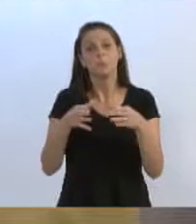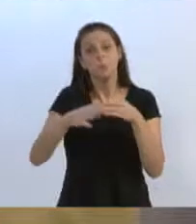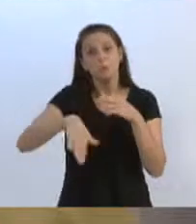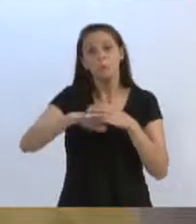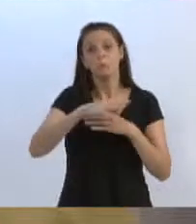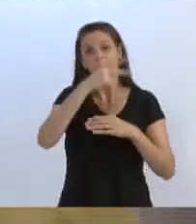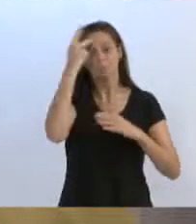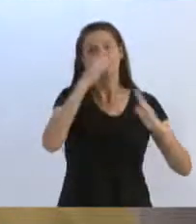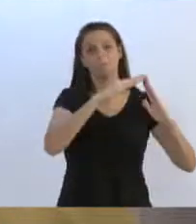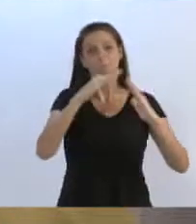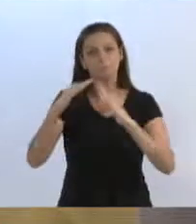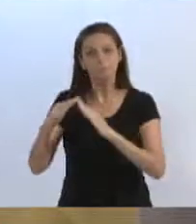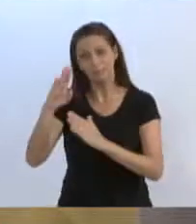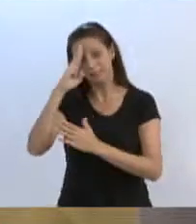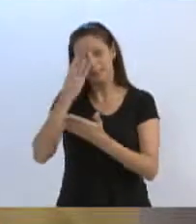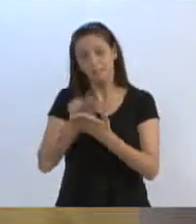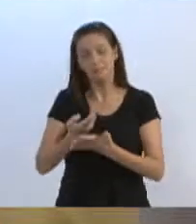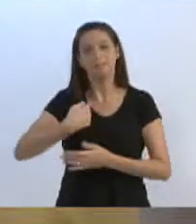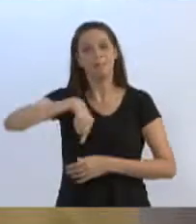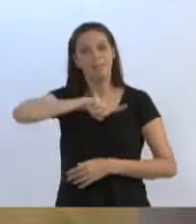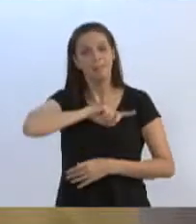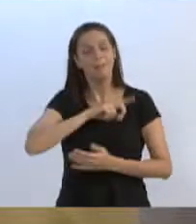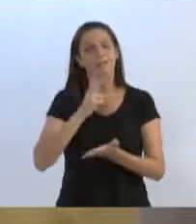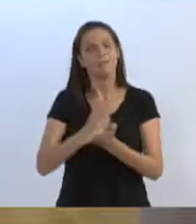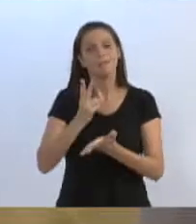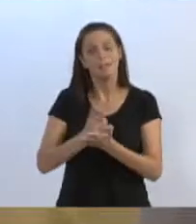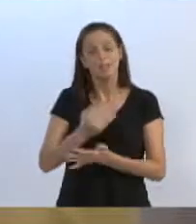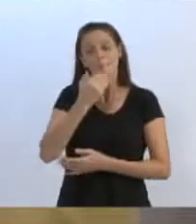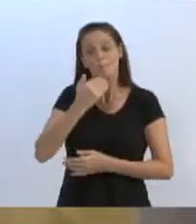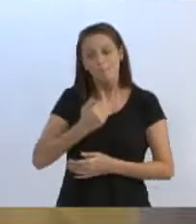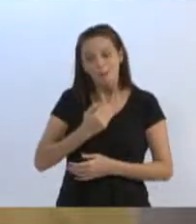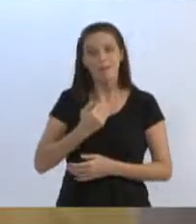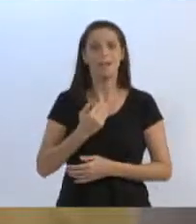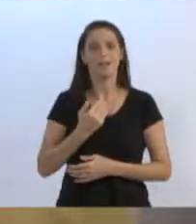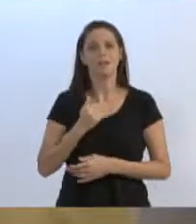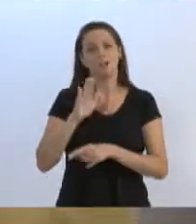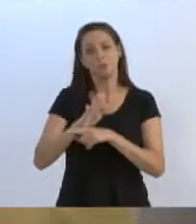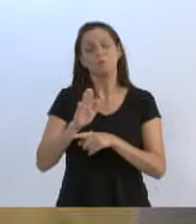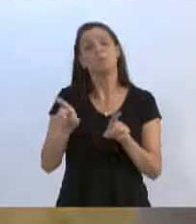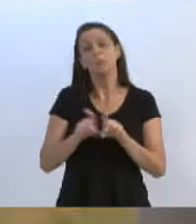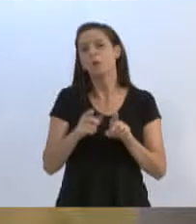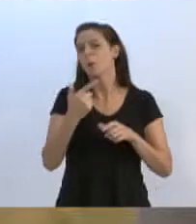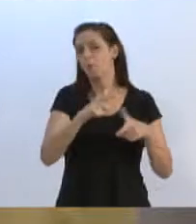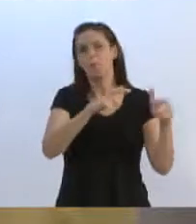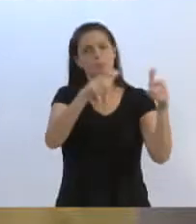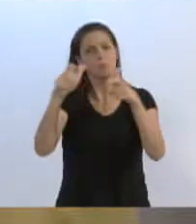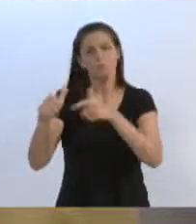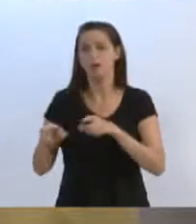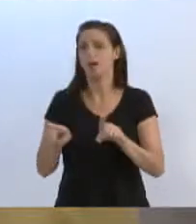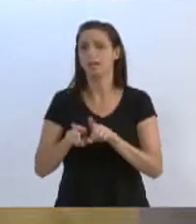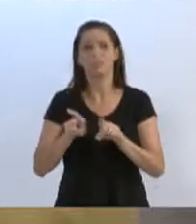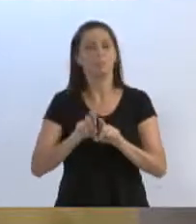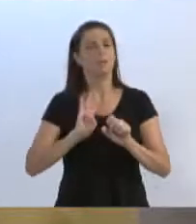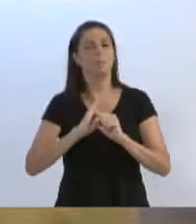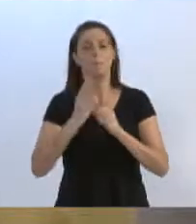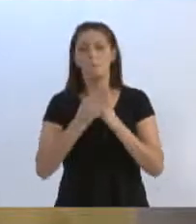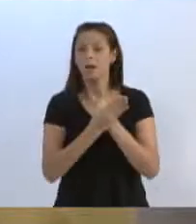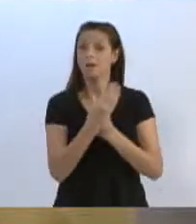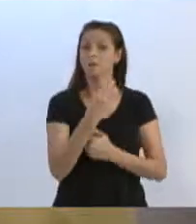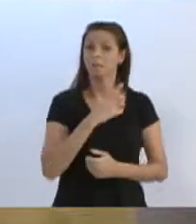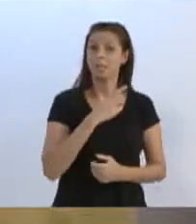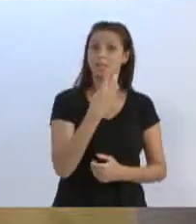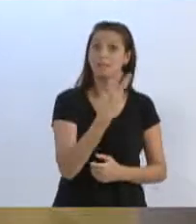acreditam no nosso trabalho e sempre solicitam assim como eu repita em outros locais em outros bairros nós temos 35 bairros aqui